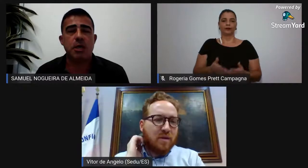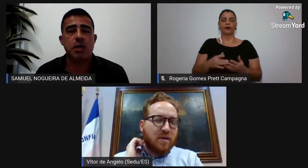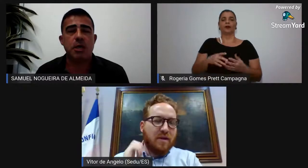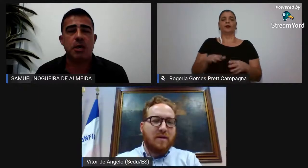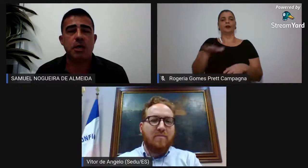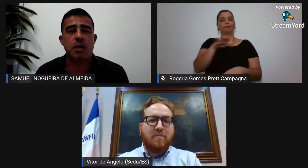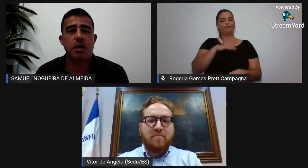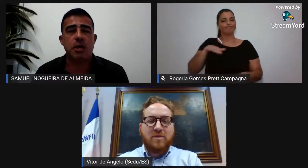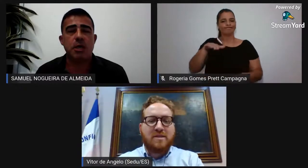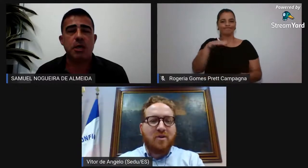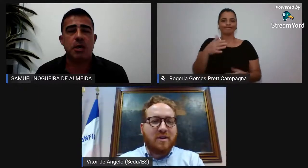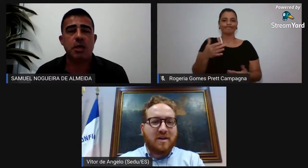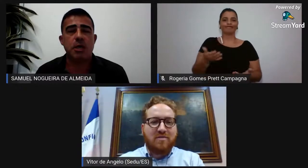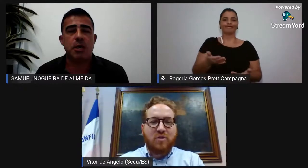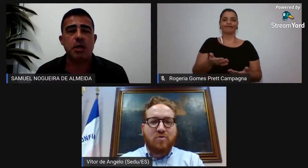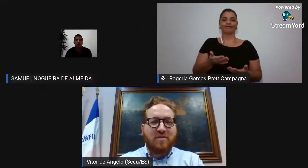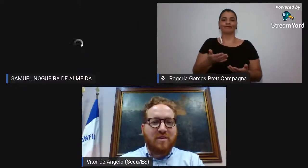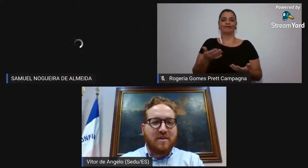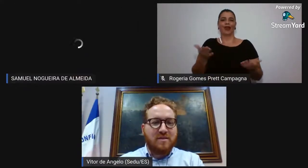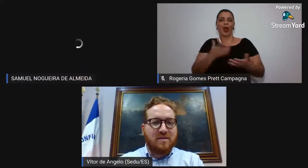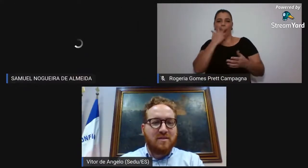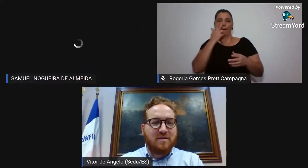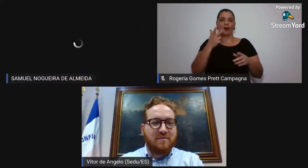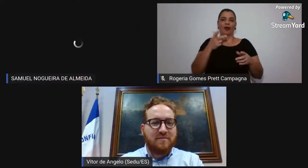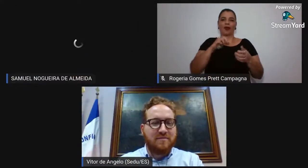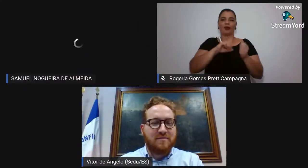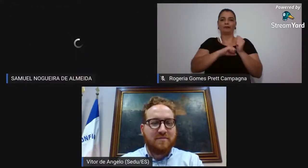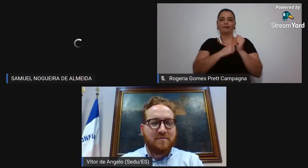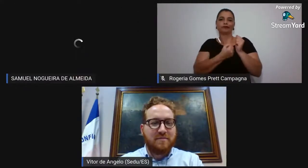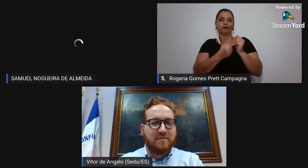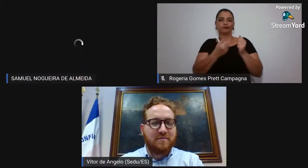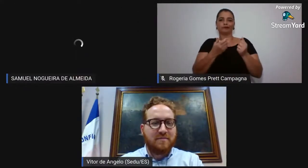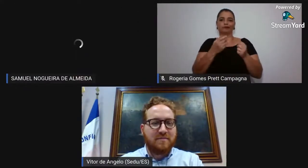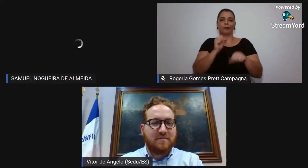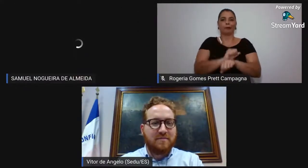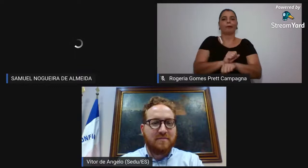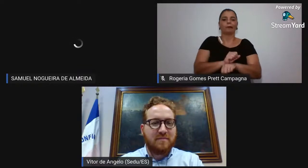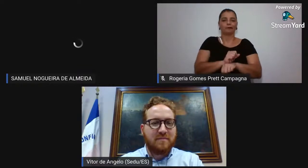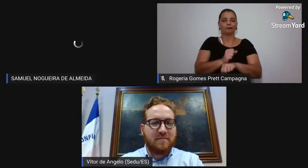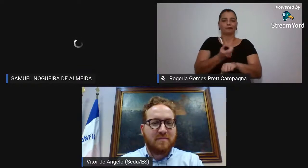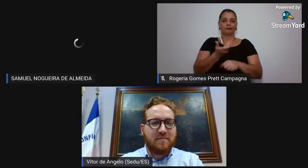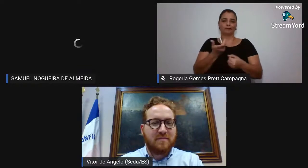Pessoal, não sei se agora travou de uma vez. Deixa